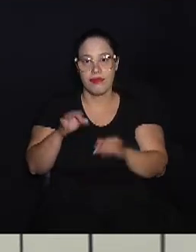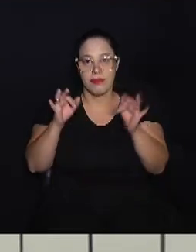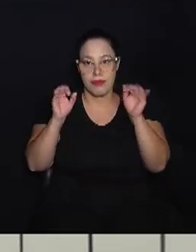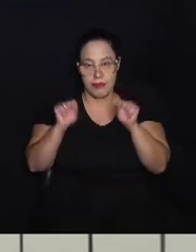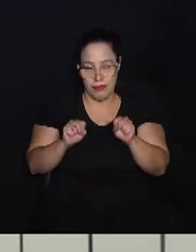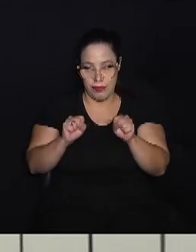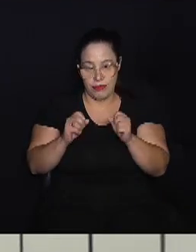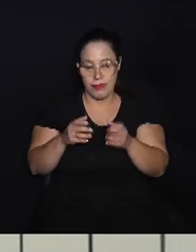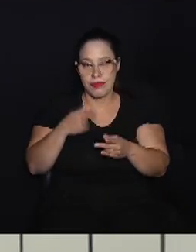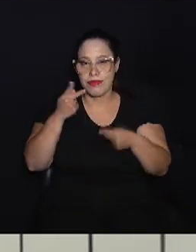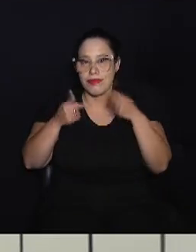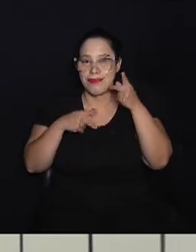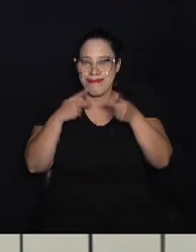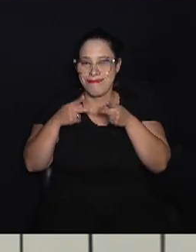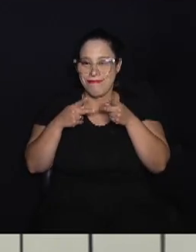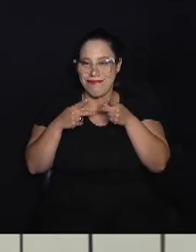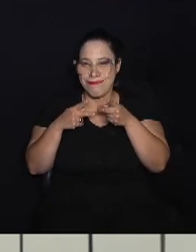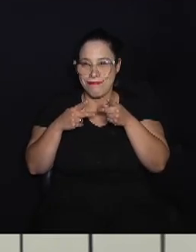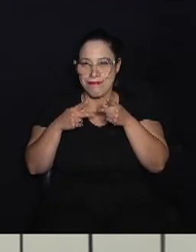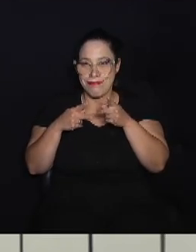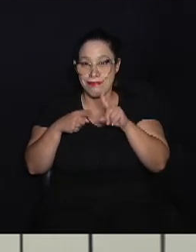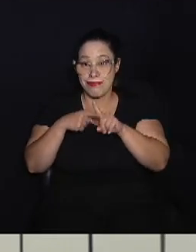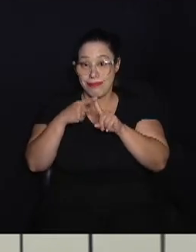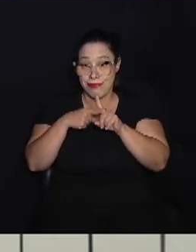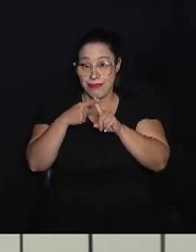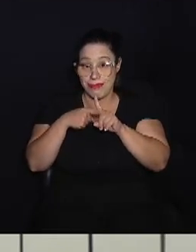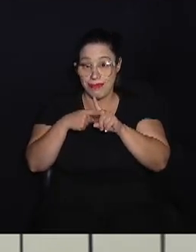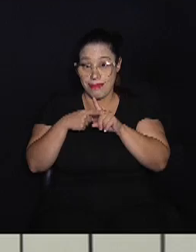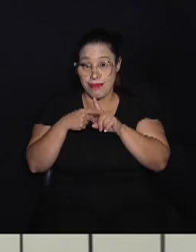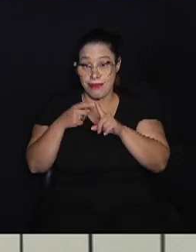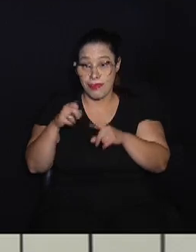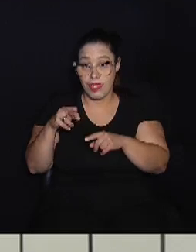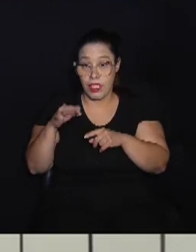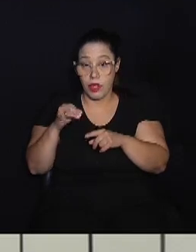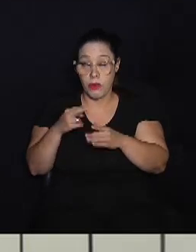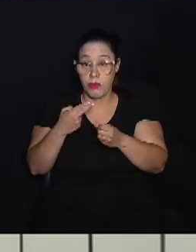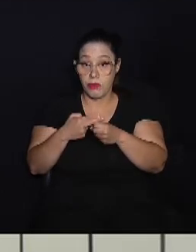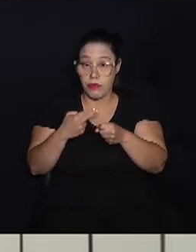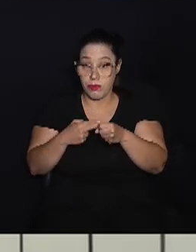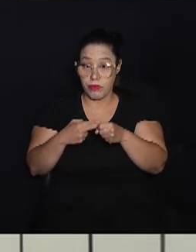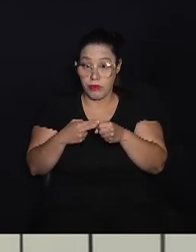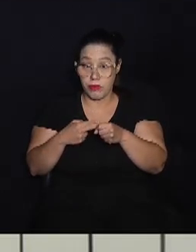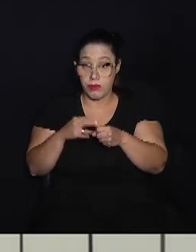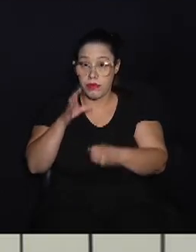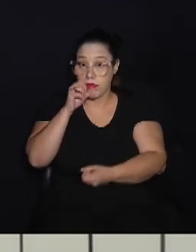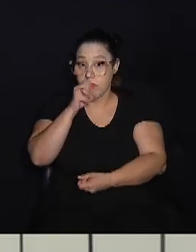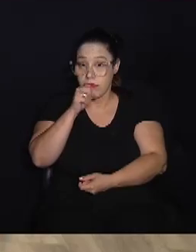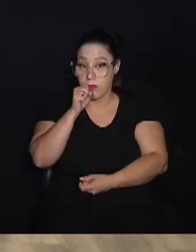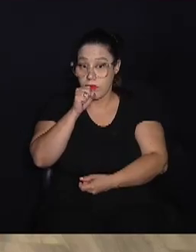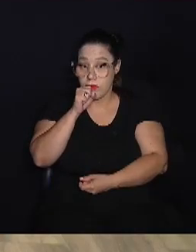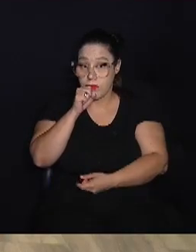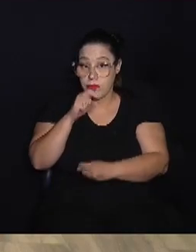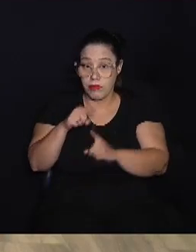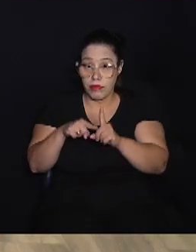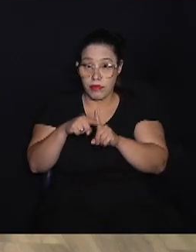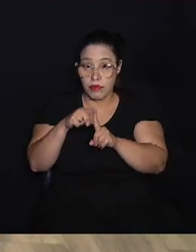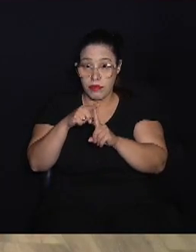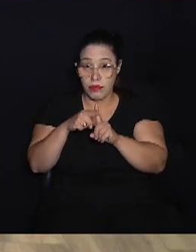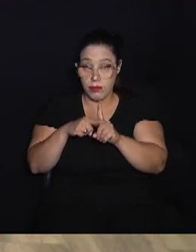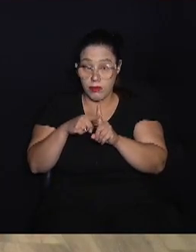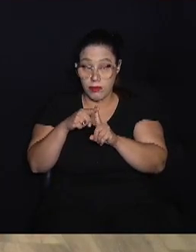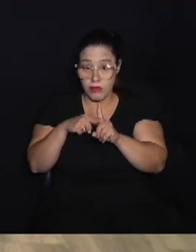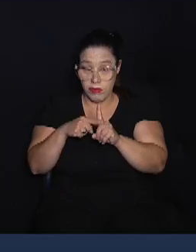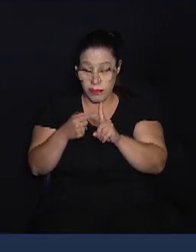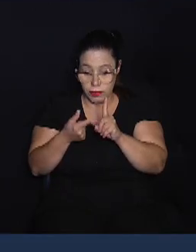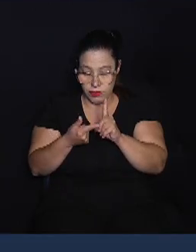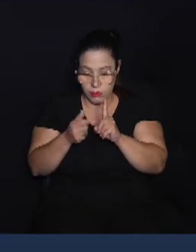aproveitar e falar então da previsão do tempo, que de acordo com o CEPAGRE da Unicamp, o sábado deve ter a temperatura entre as mínimas